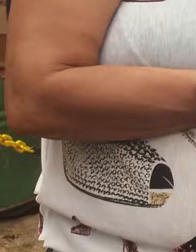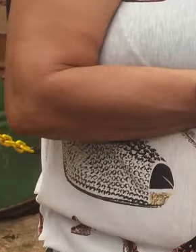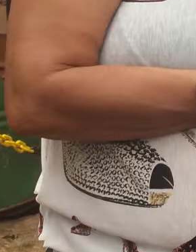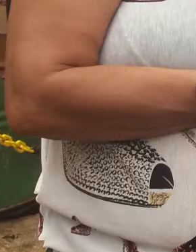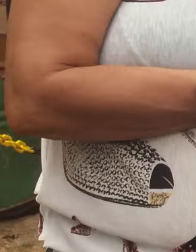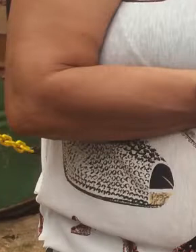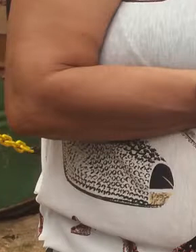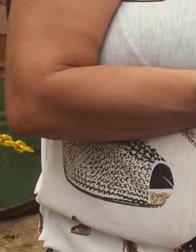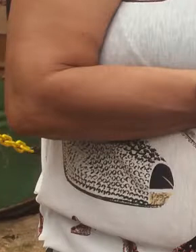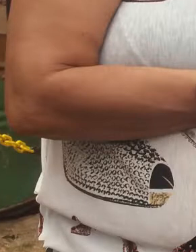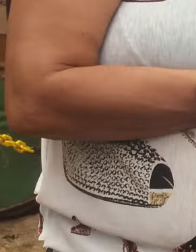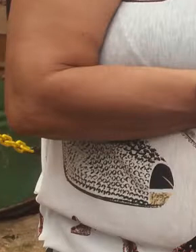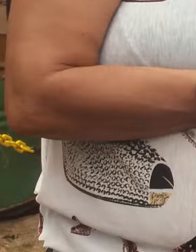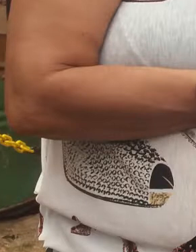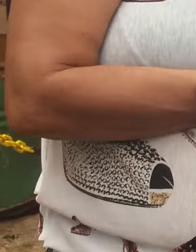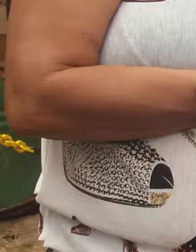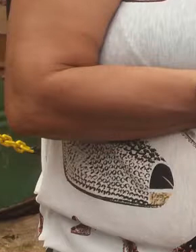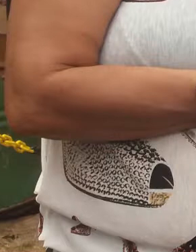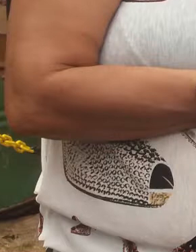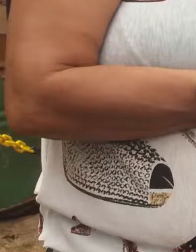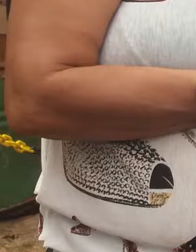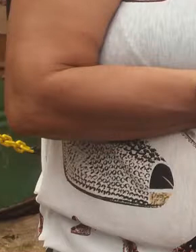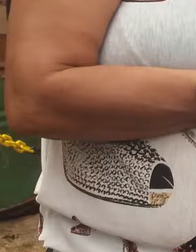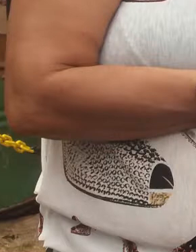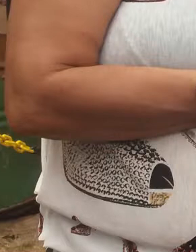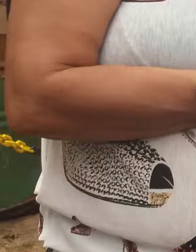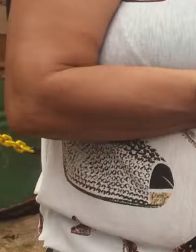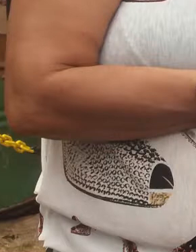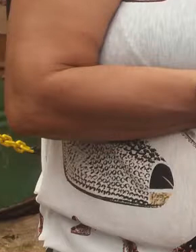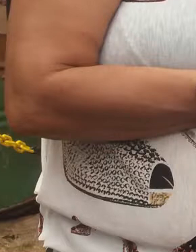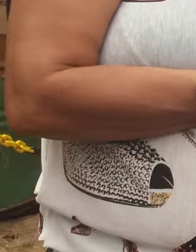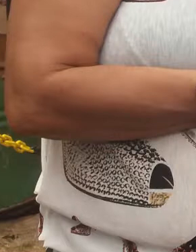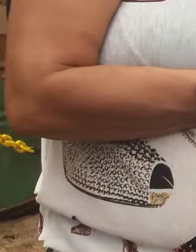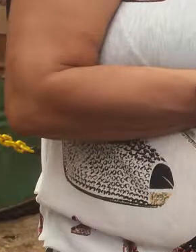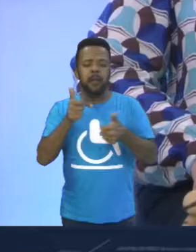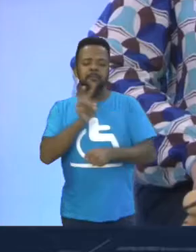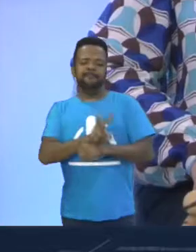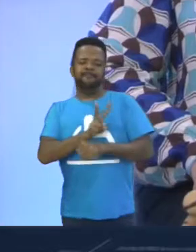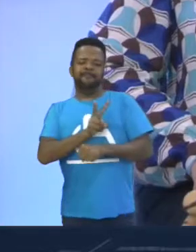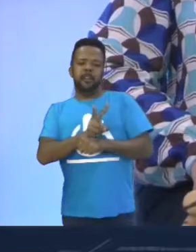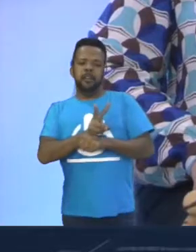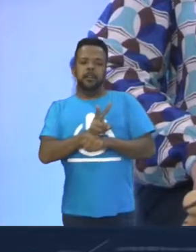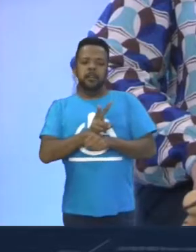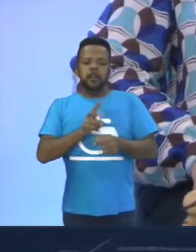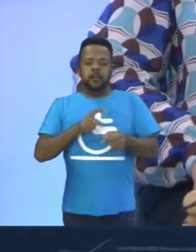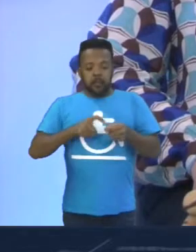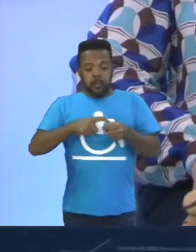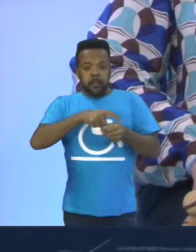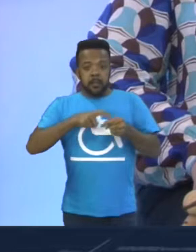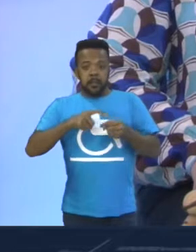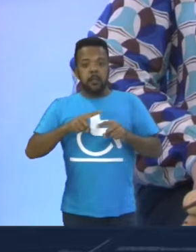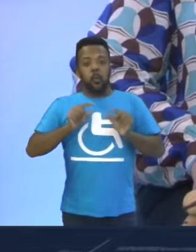um mês, né, como Novembro Azul, para chamar a atenção do maior número possível de pessoas. Em visita aos nossos estúdios,